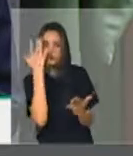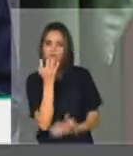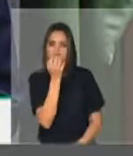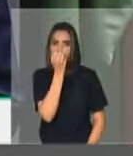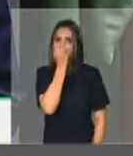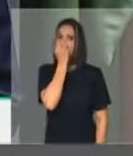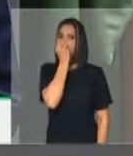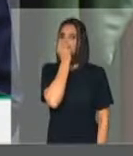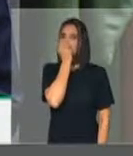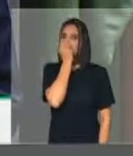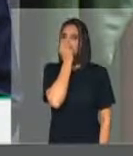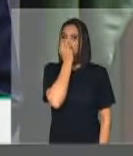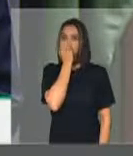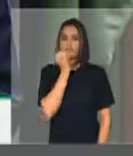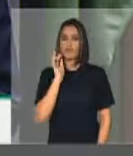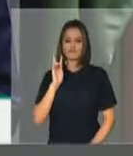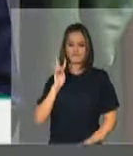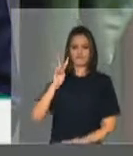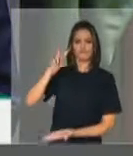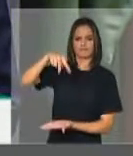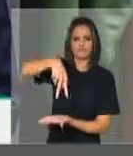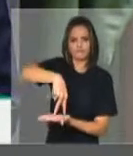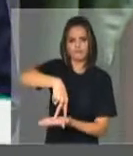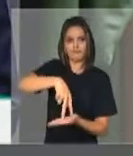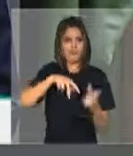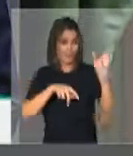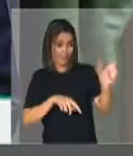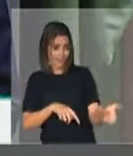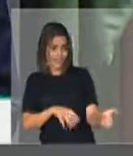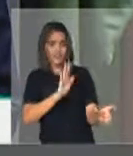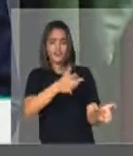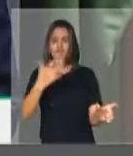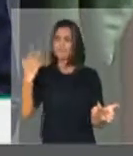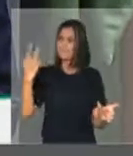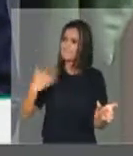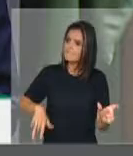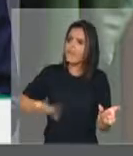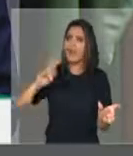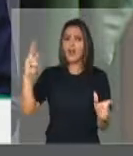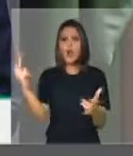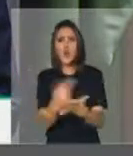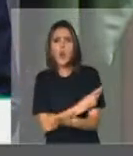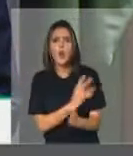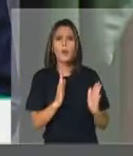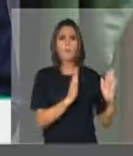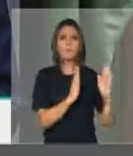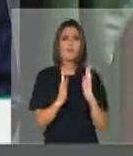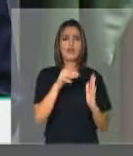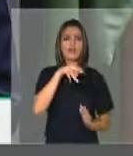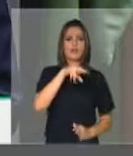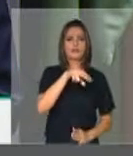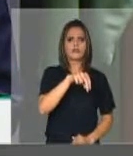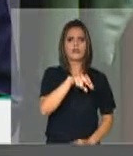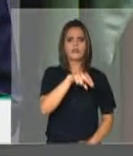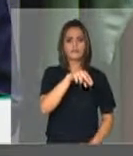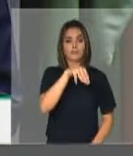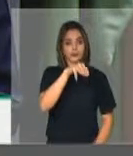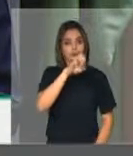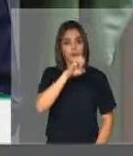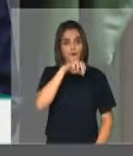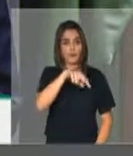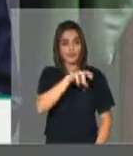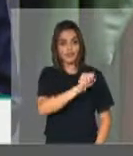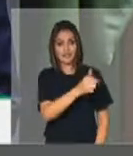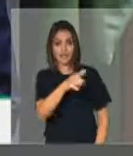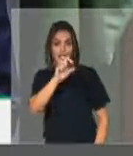plenário e ele já lamentava o que havia acontecido no Mensalão. Estávamos